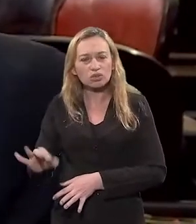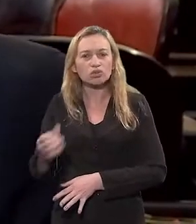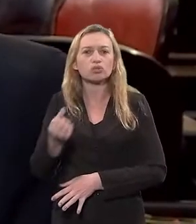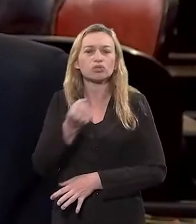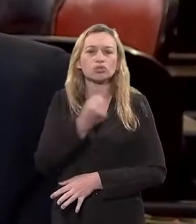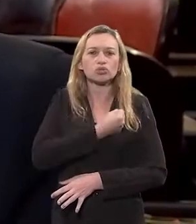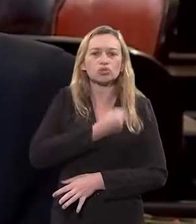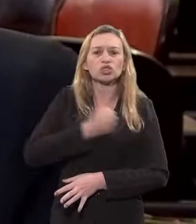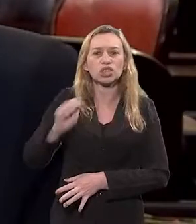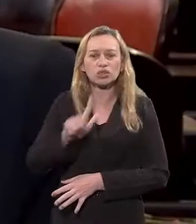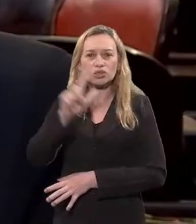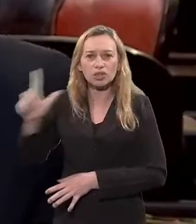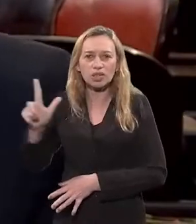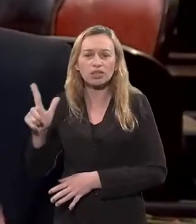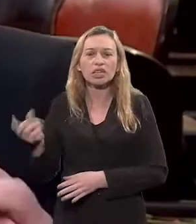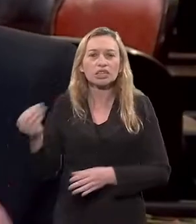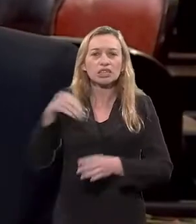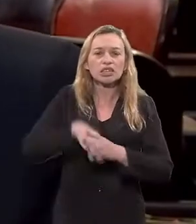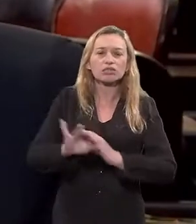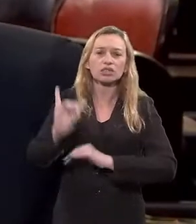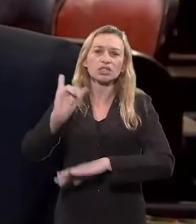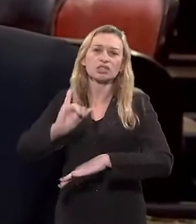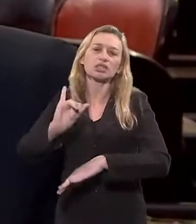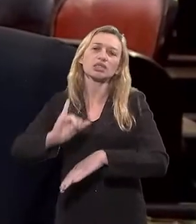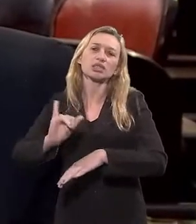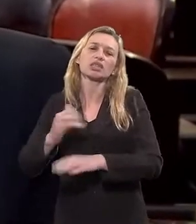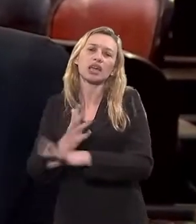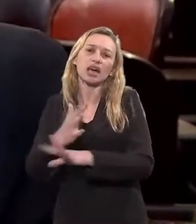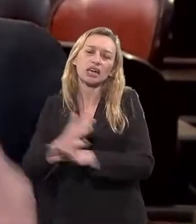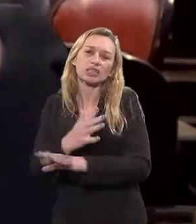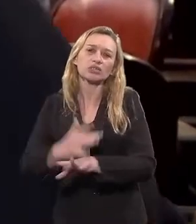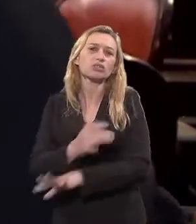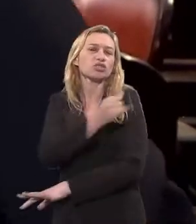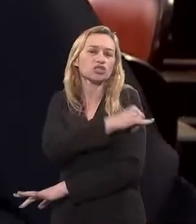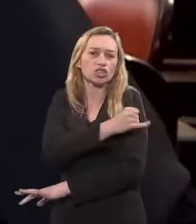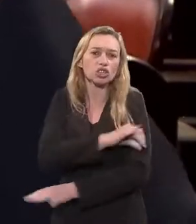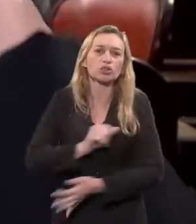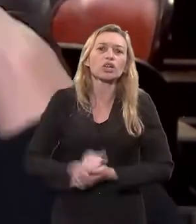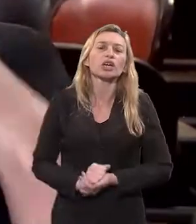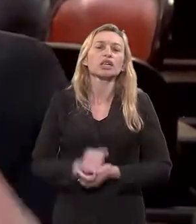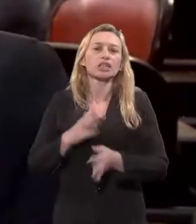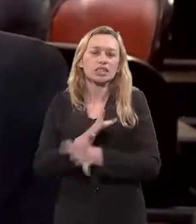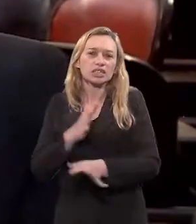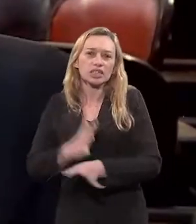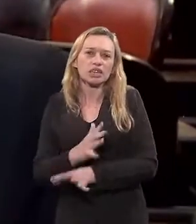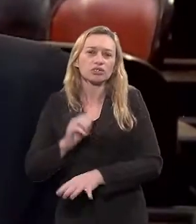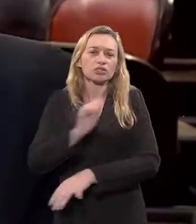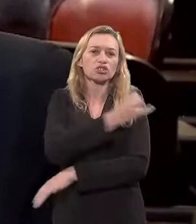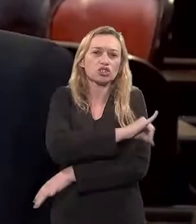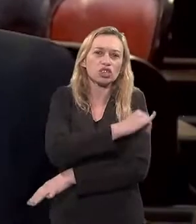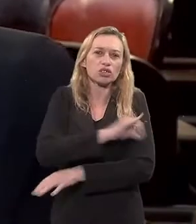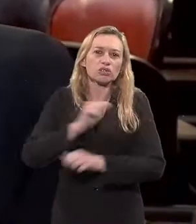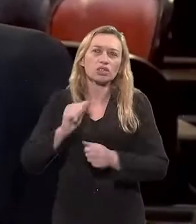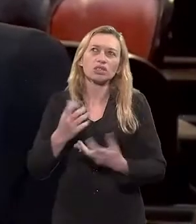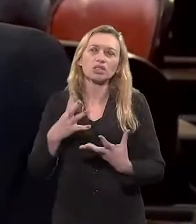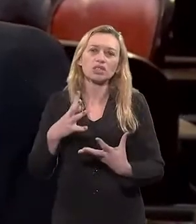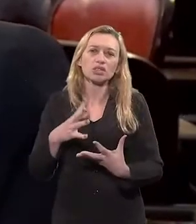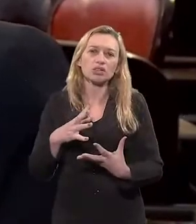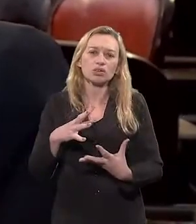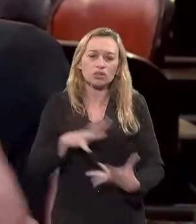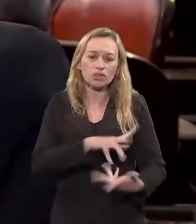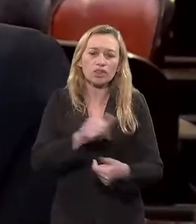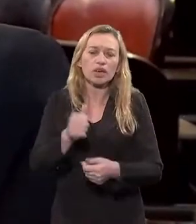dados nacionais estão na cidade do Rio de Janeiro. Na cidade do Rio de Janeiro, desse universo